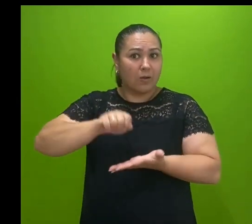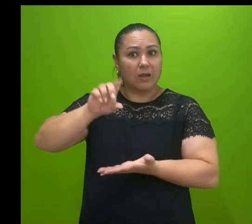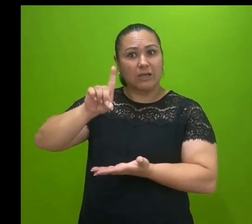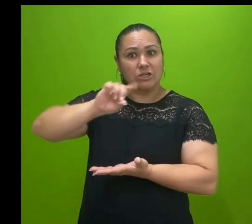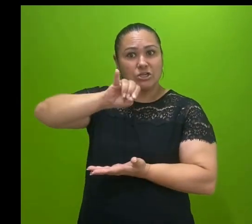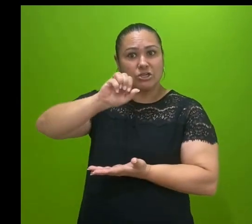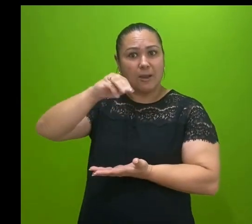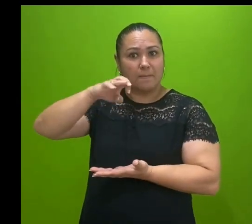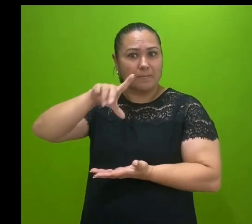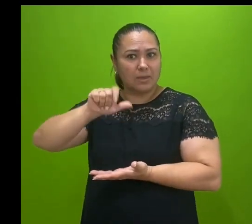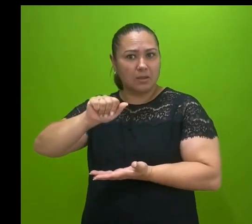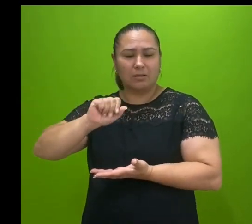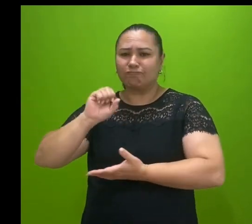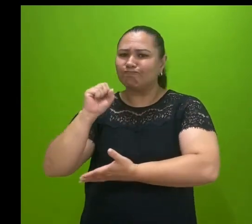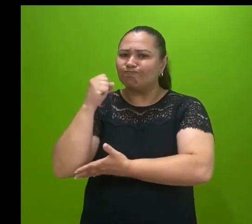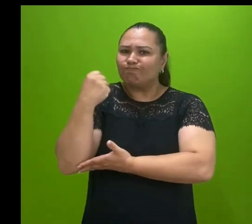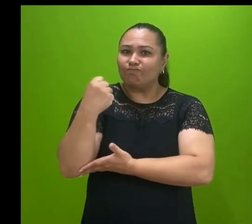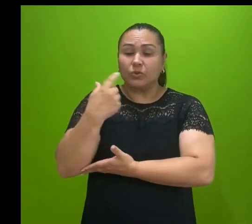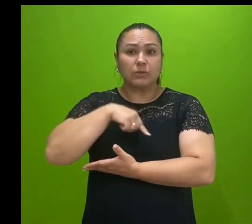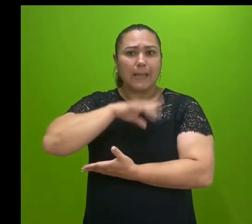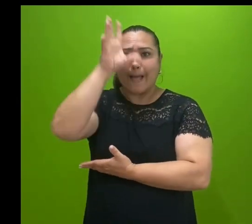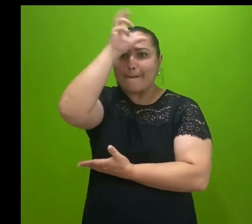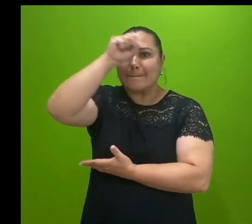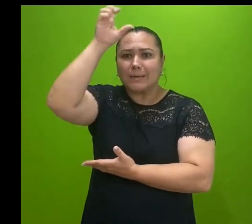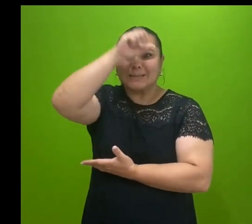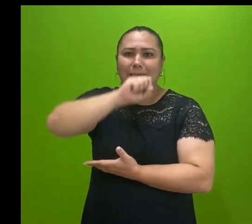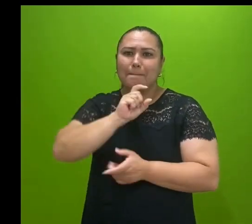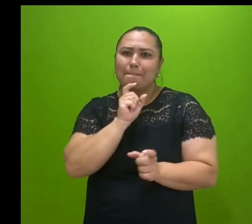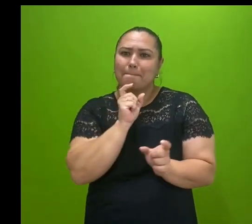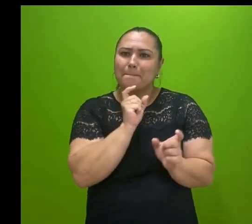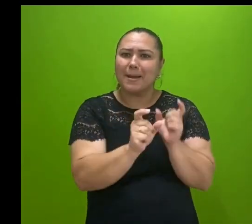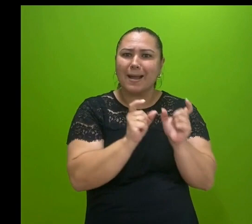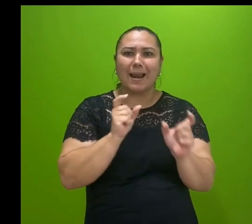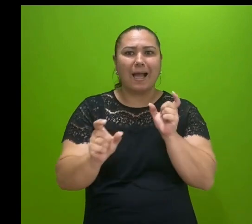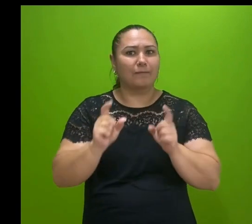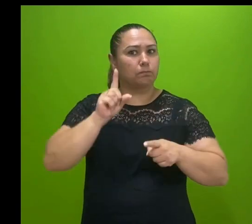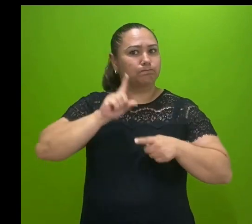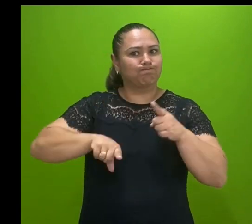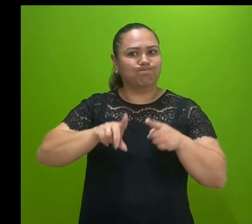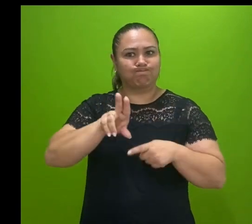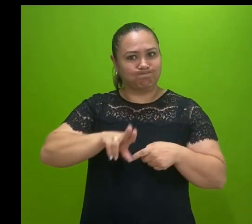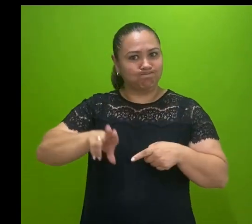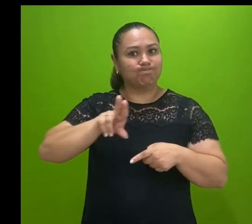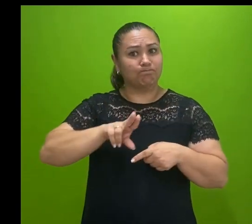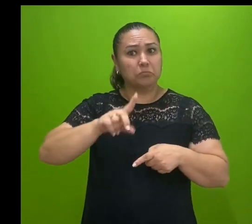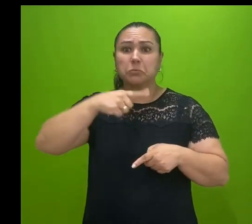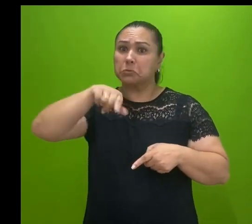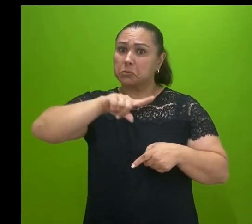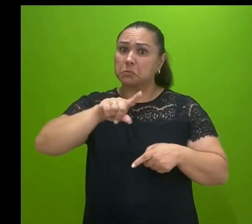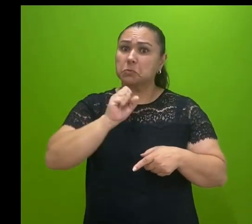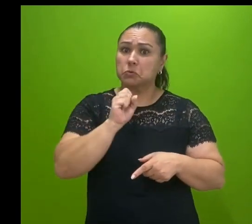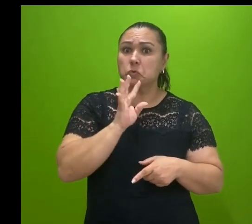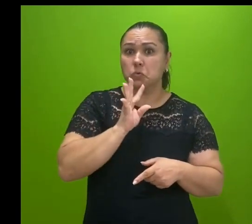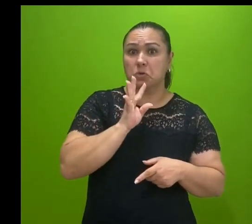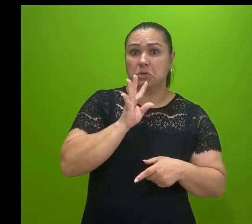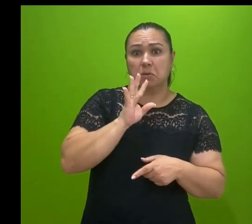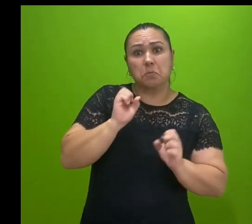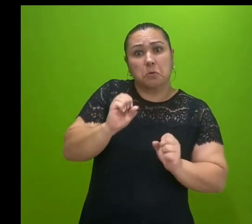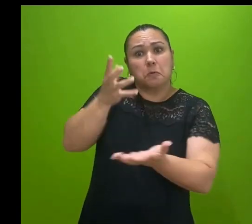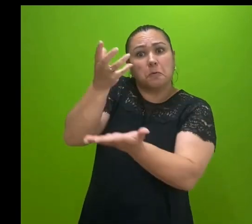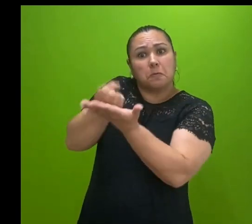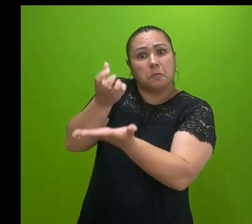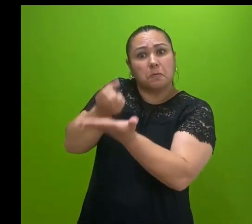fortaleceu muito para a gente aprender expressões que não devemos usar. É um livro que a